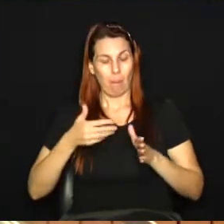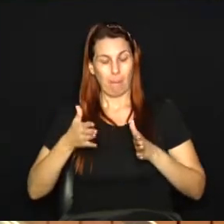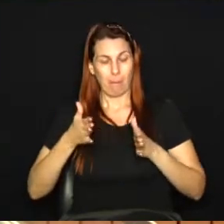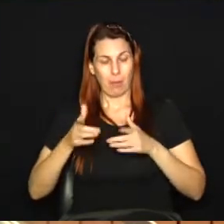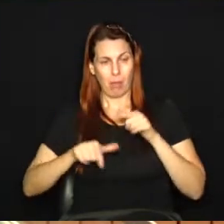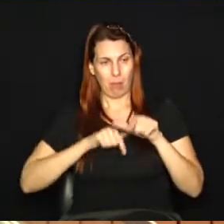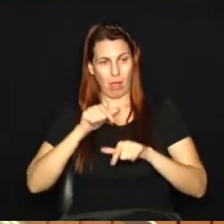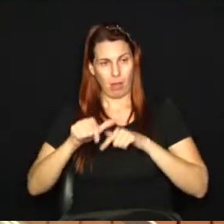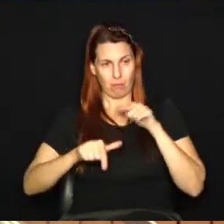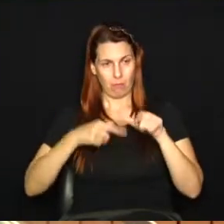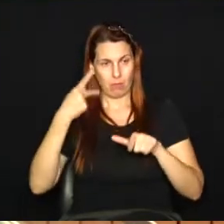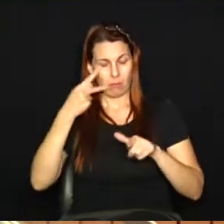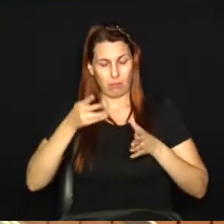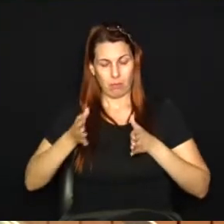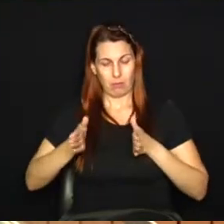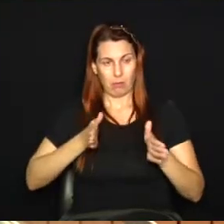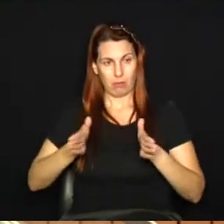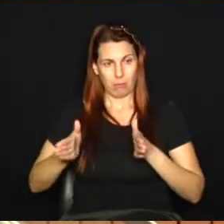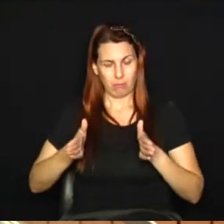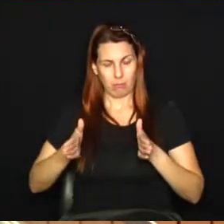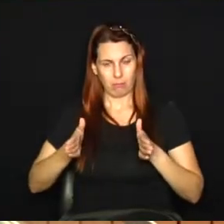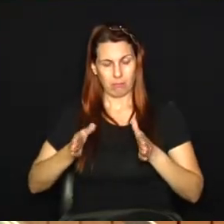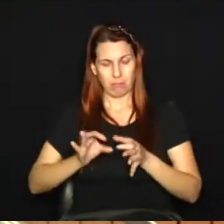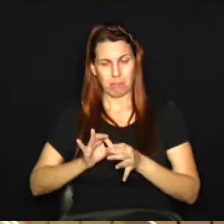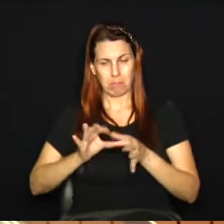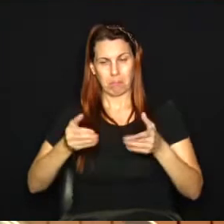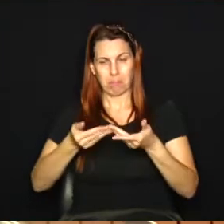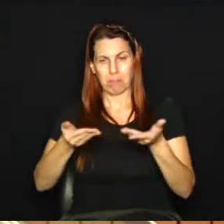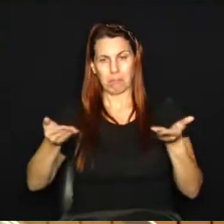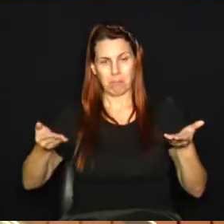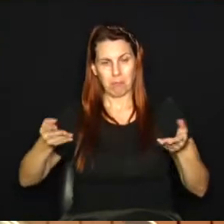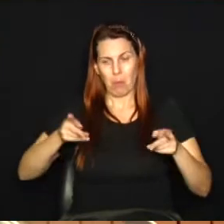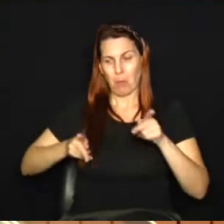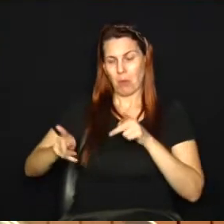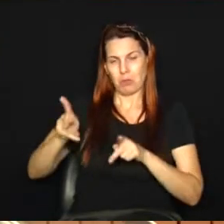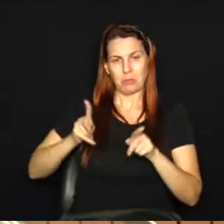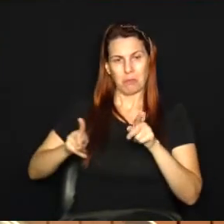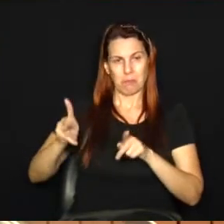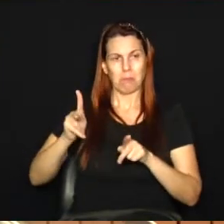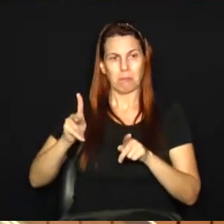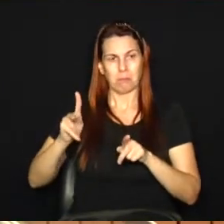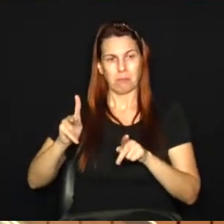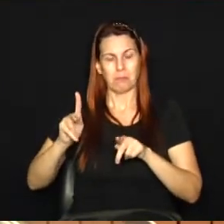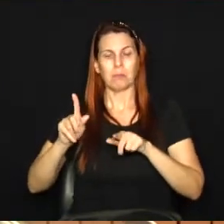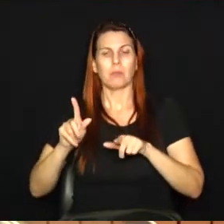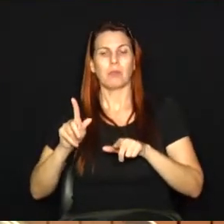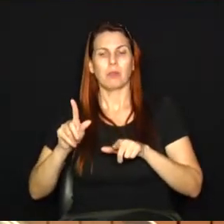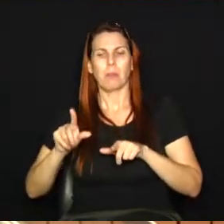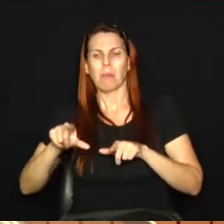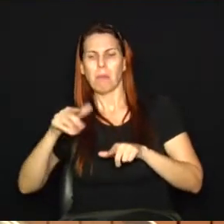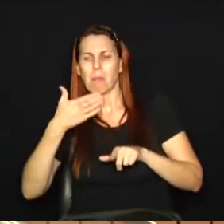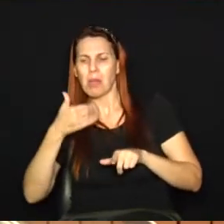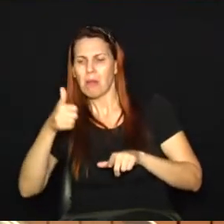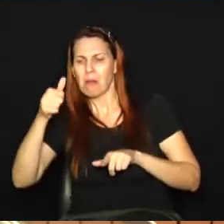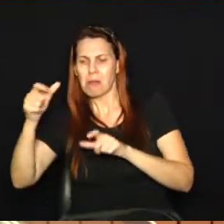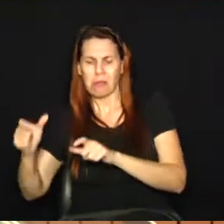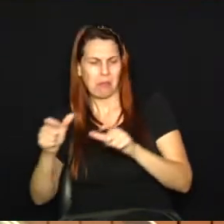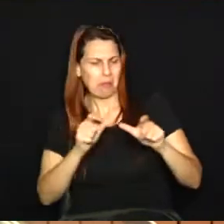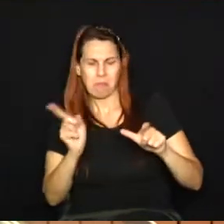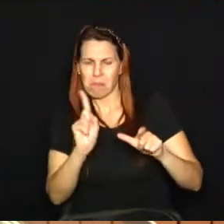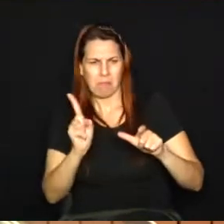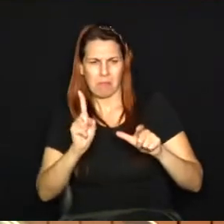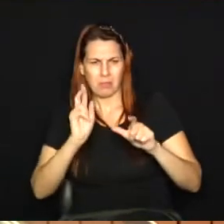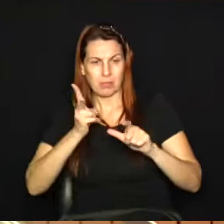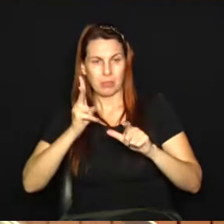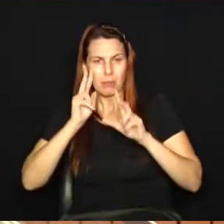à disposição da população, sem privilegiar locais, mas sempre olhando com bons